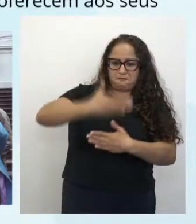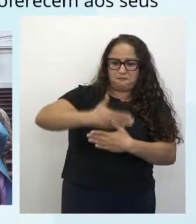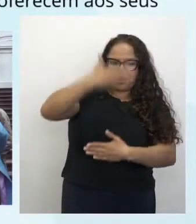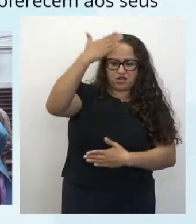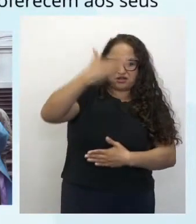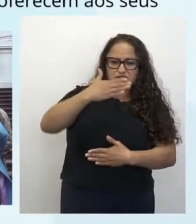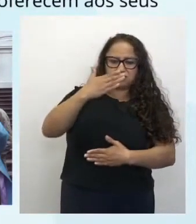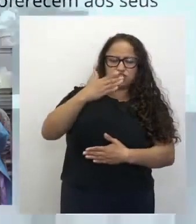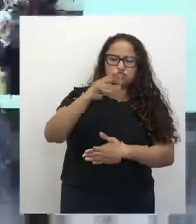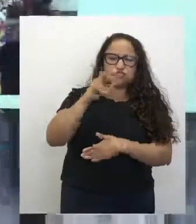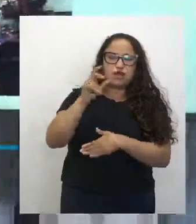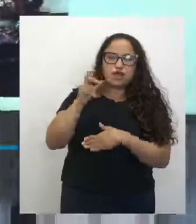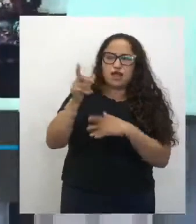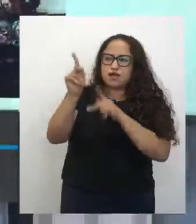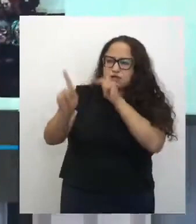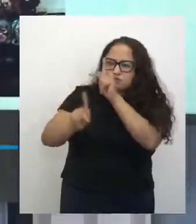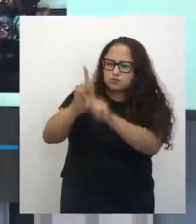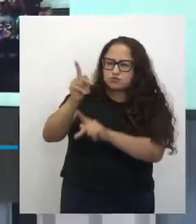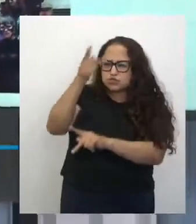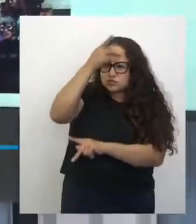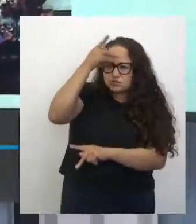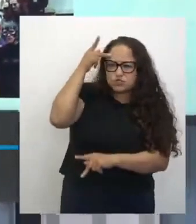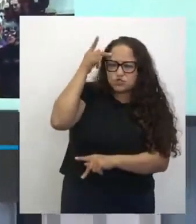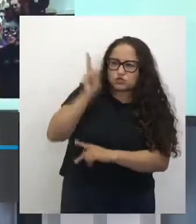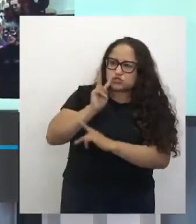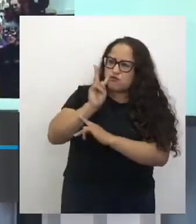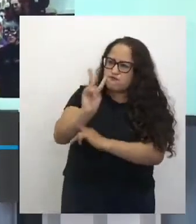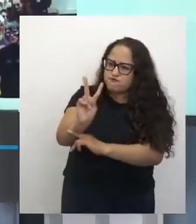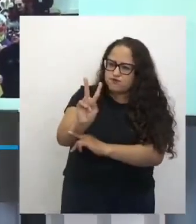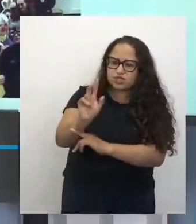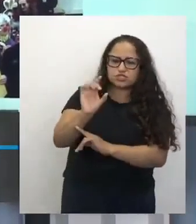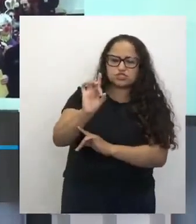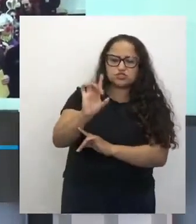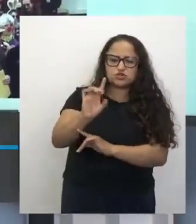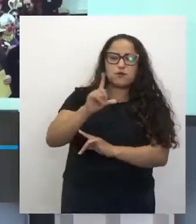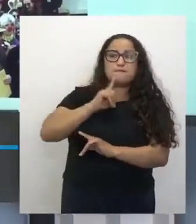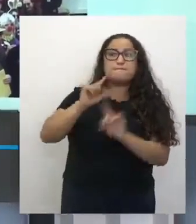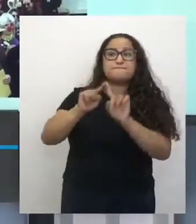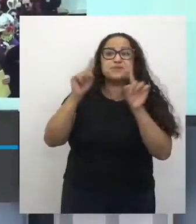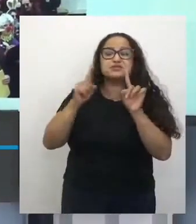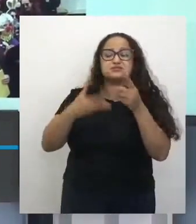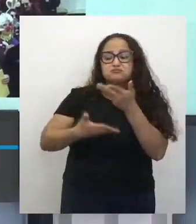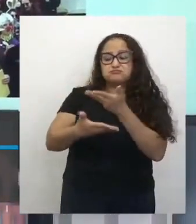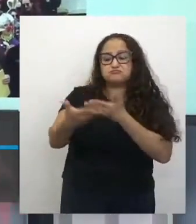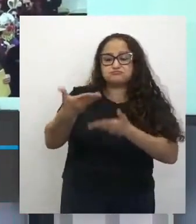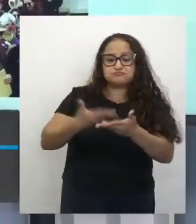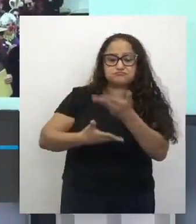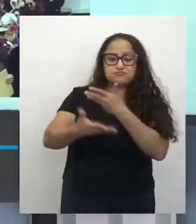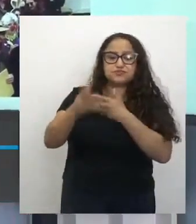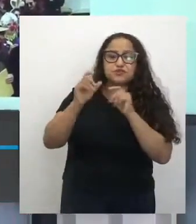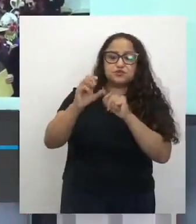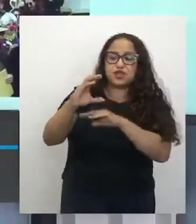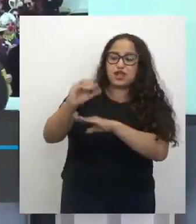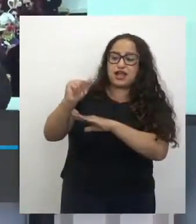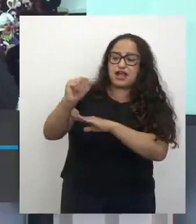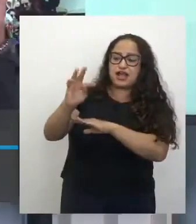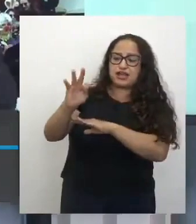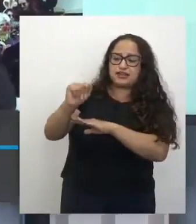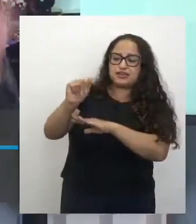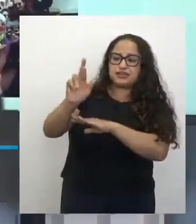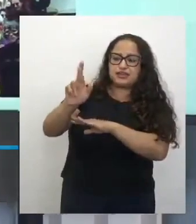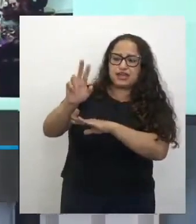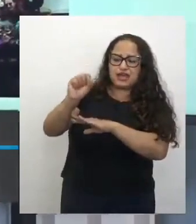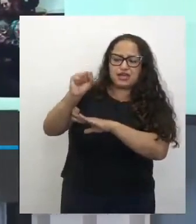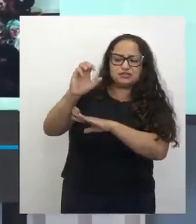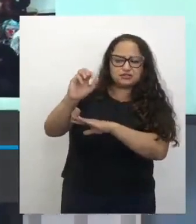como espectador, ela ainda assim tem esse ponto de, essa inter-relação, seja através da catarse, seja através da reflexão,